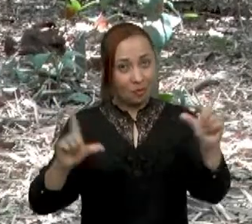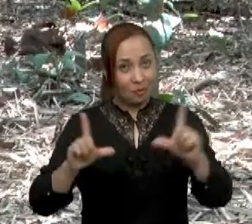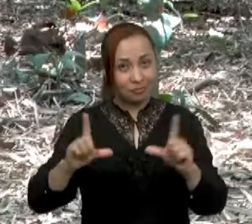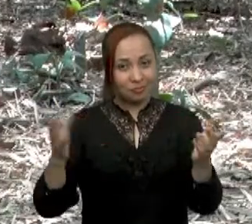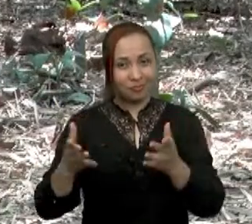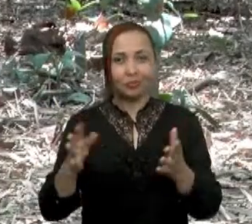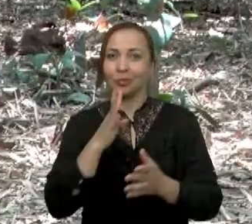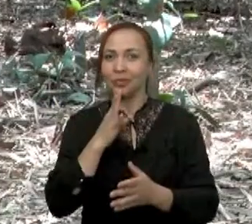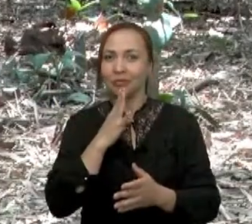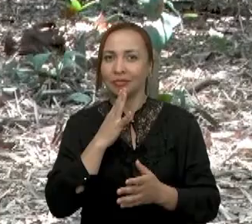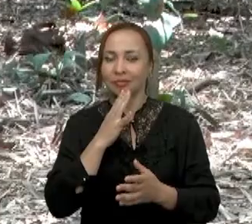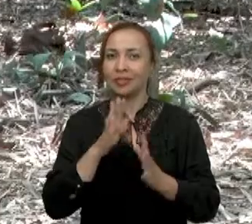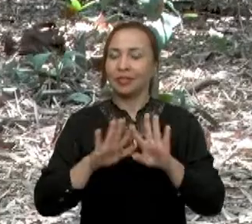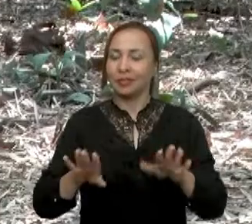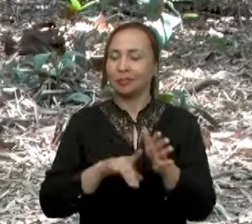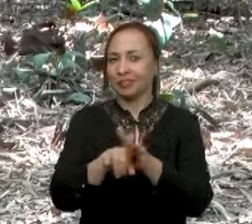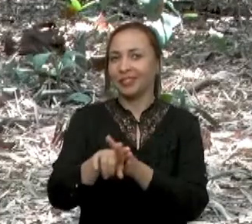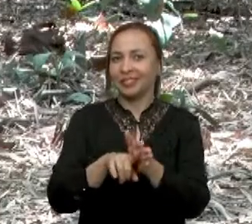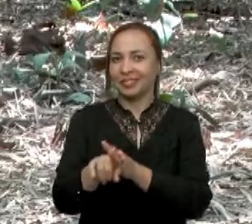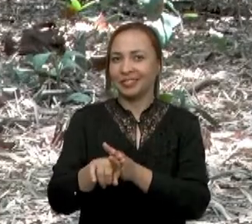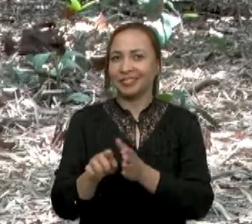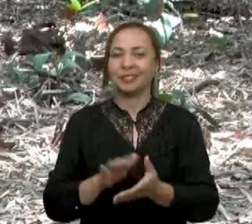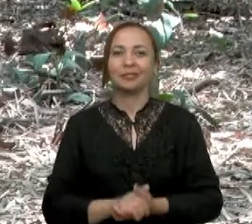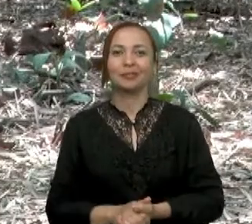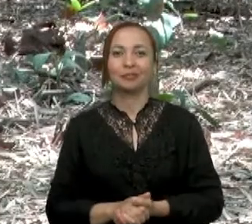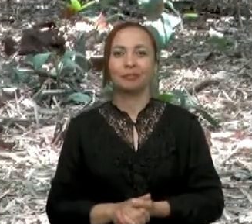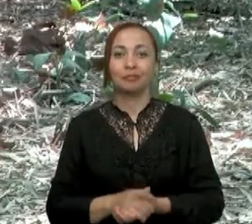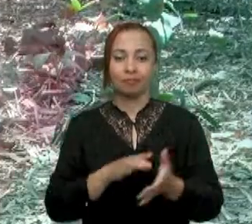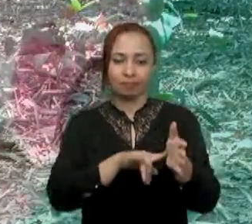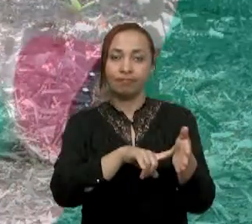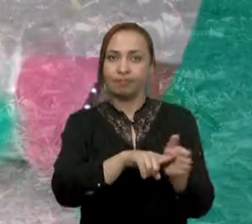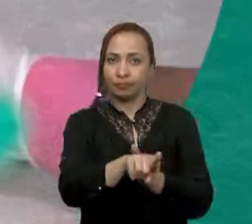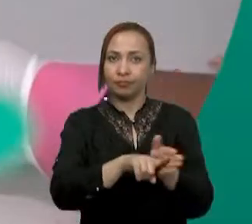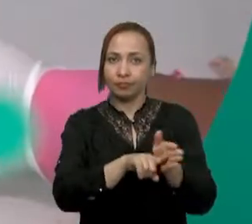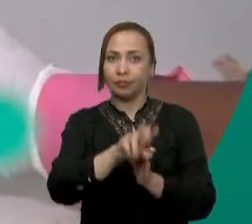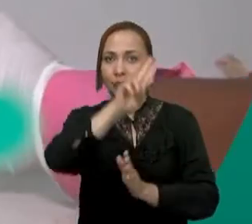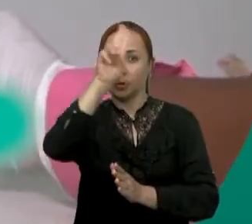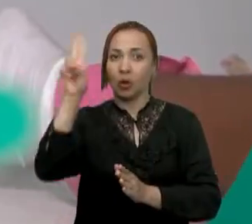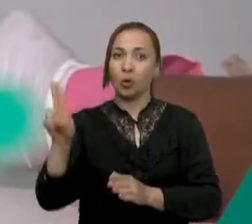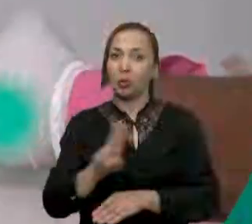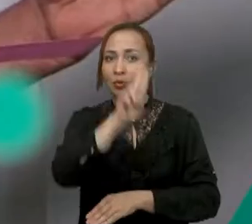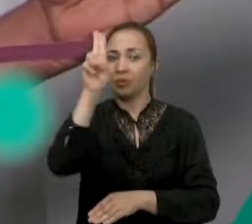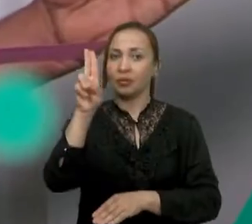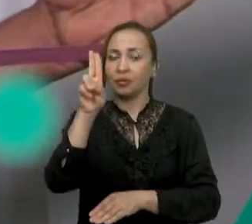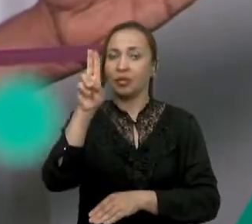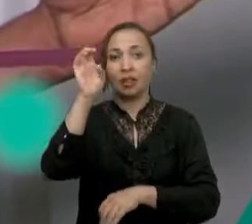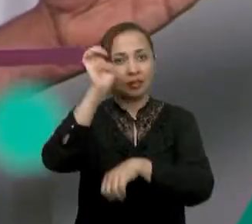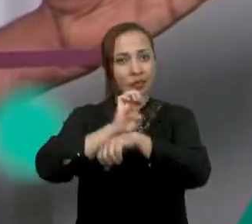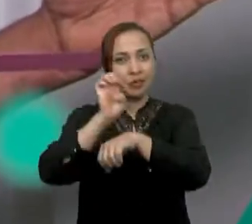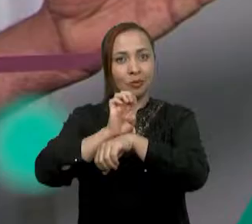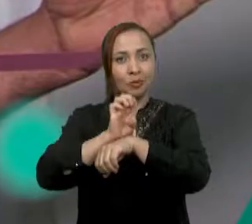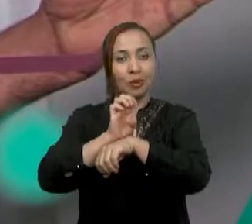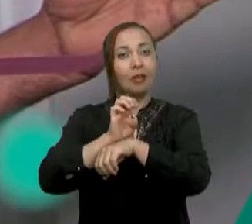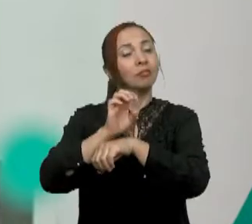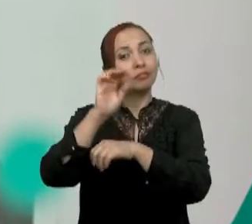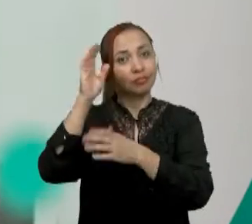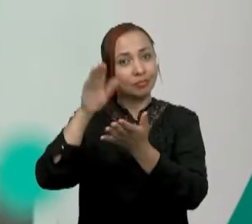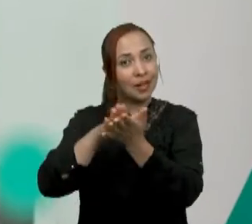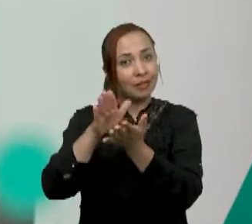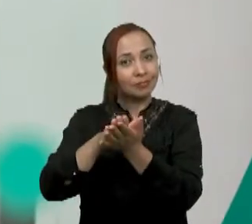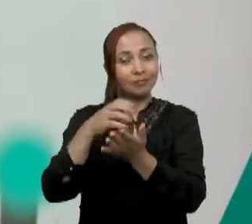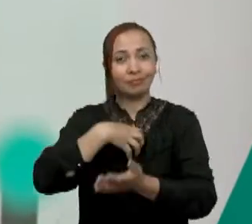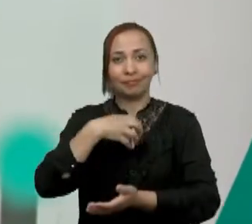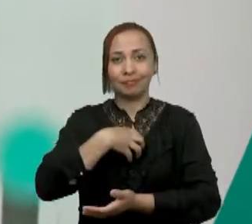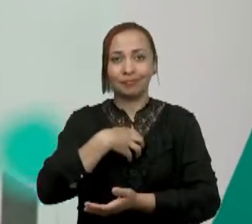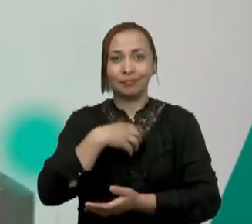e no programa de hoje vamos conhecer as seguintes pesquisas pesquisadores da Universidade Estadual de Feira de Santana na Bahia